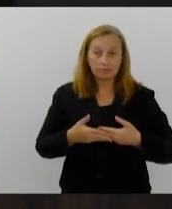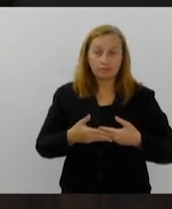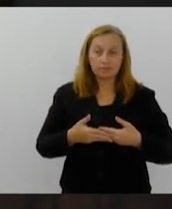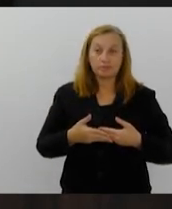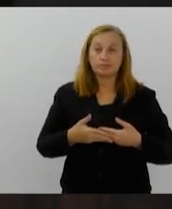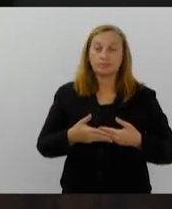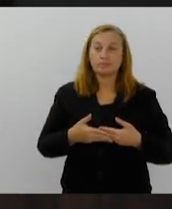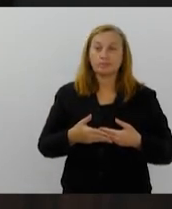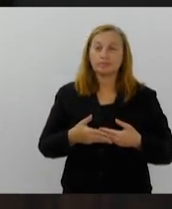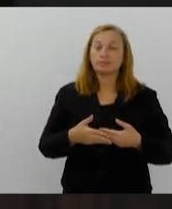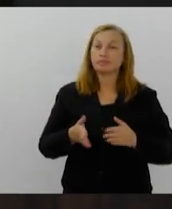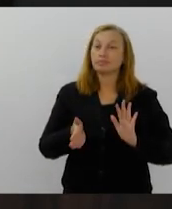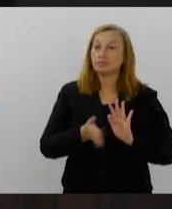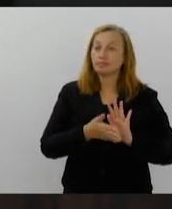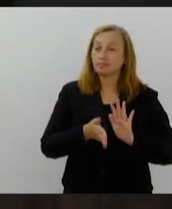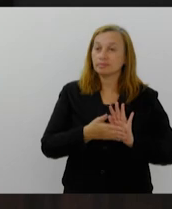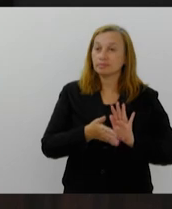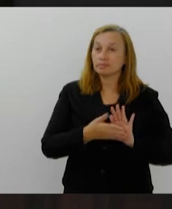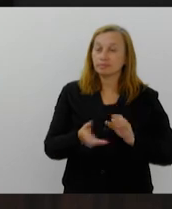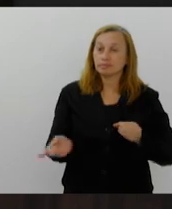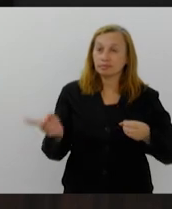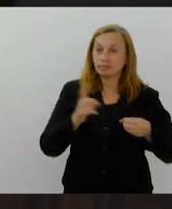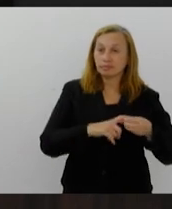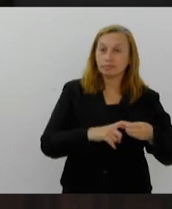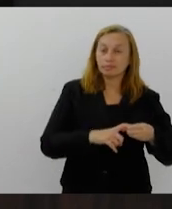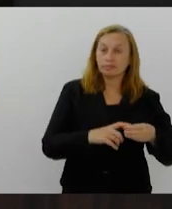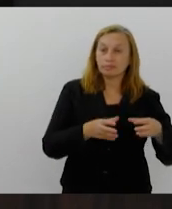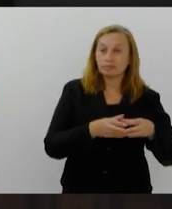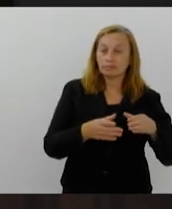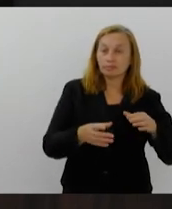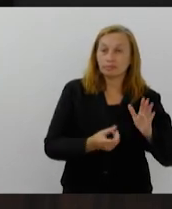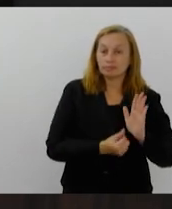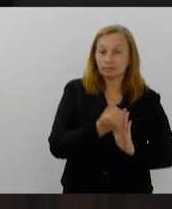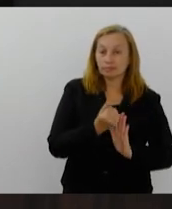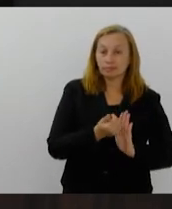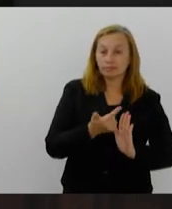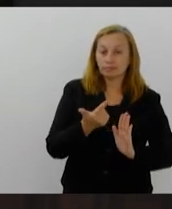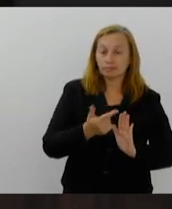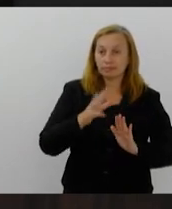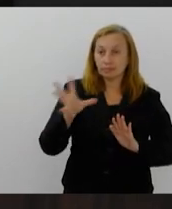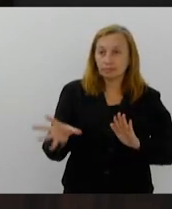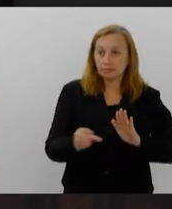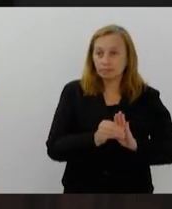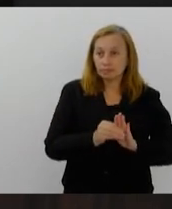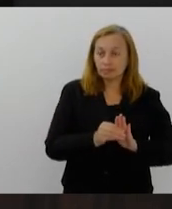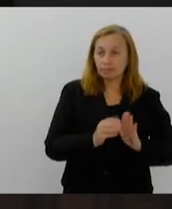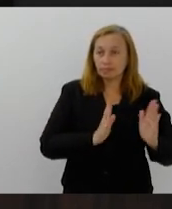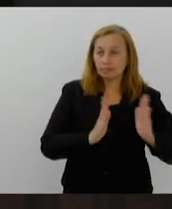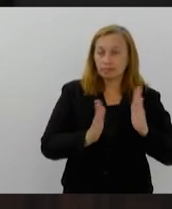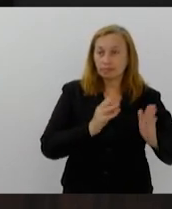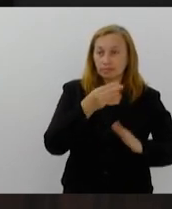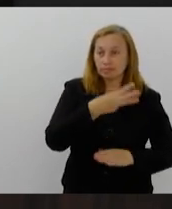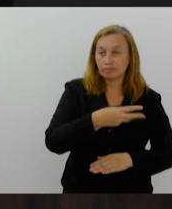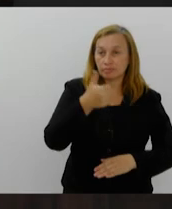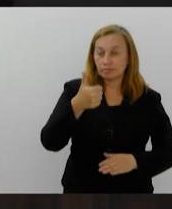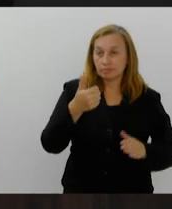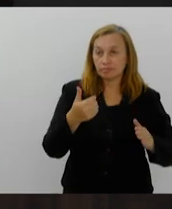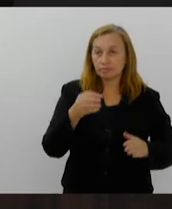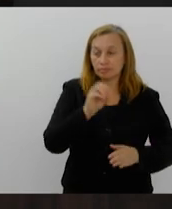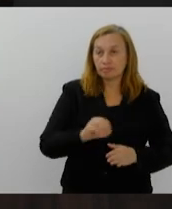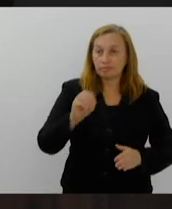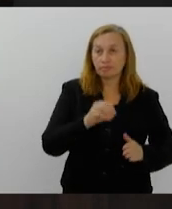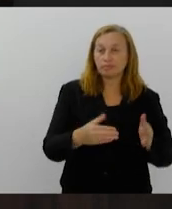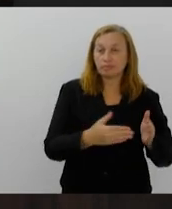prévia, o presente projeto retorna à Comissão de Orçamento para recebimento de emendas no prazo de 31 de outubro a 6